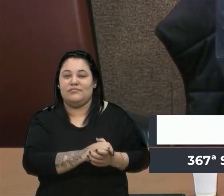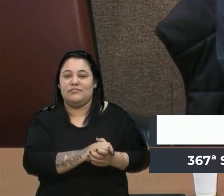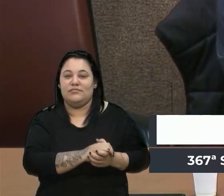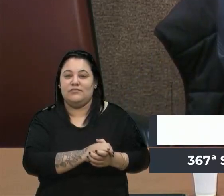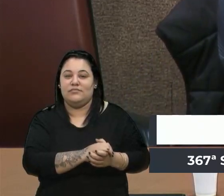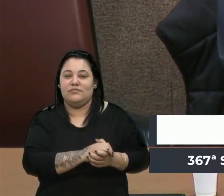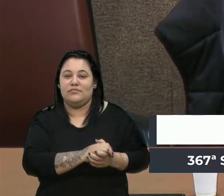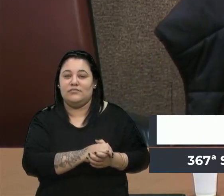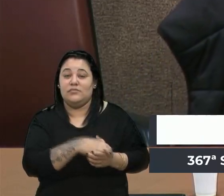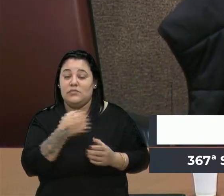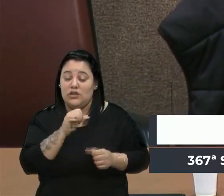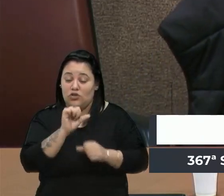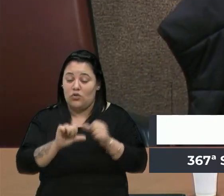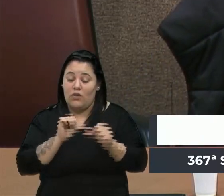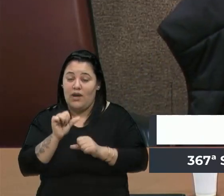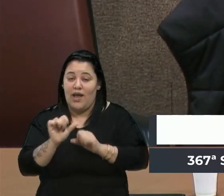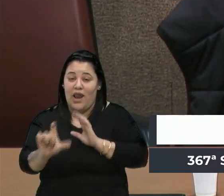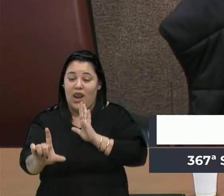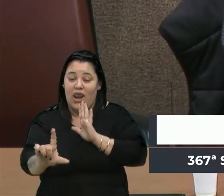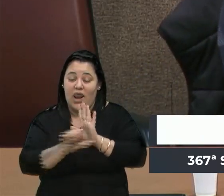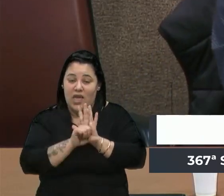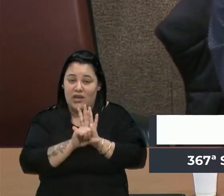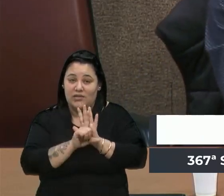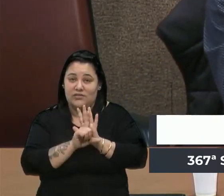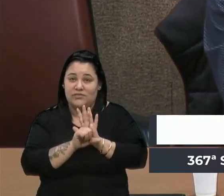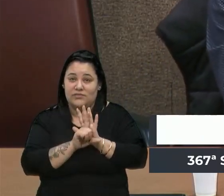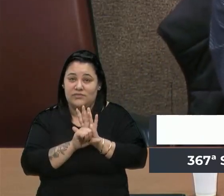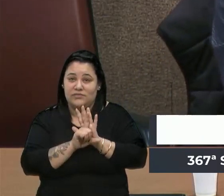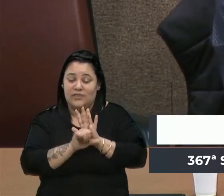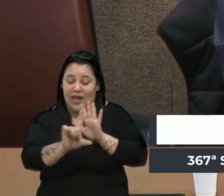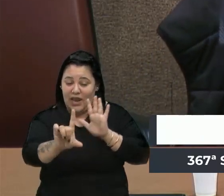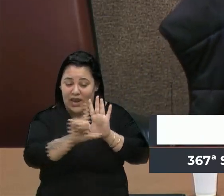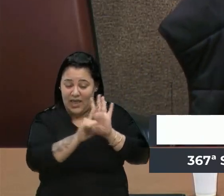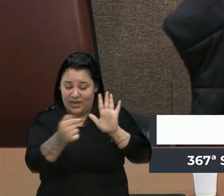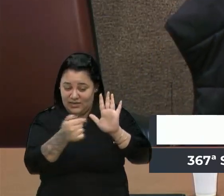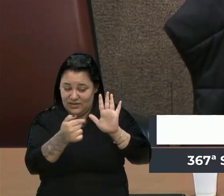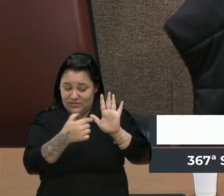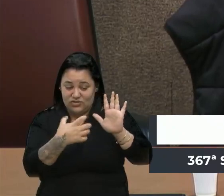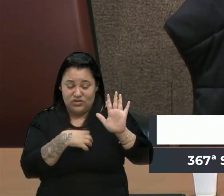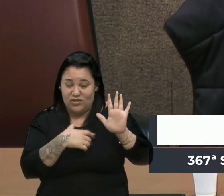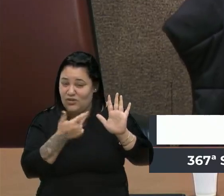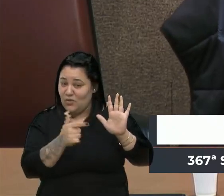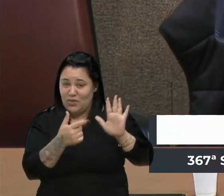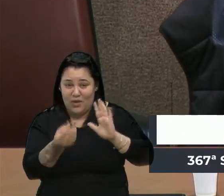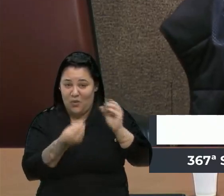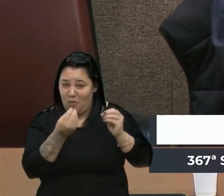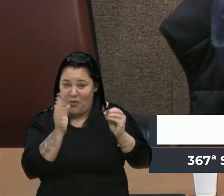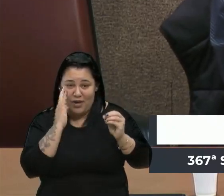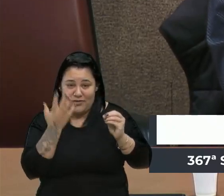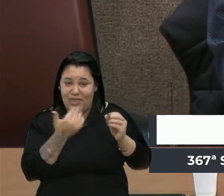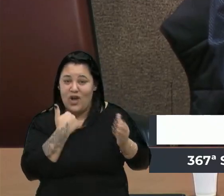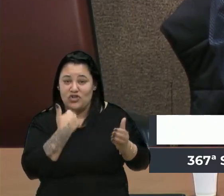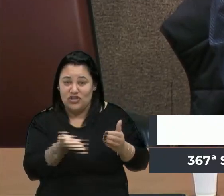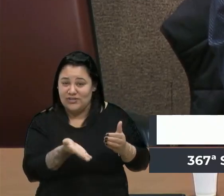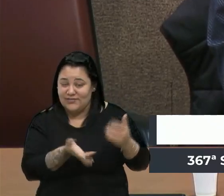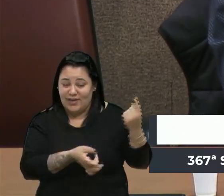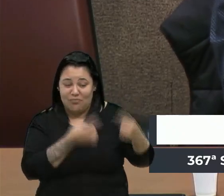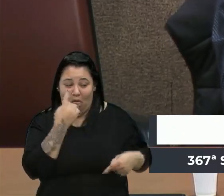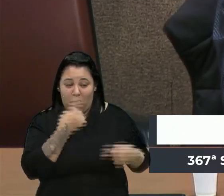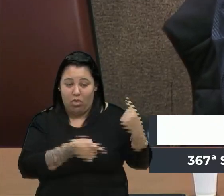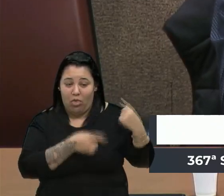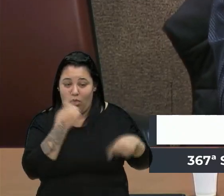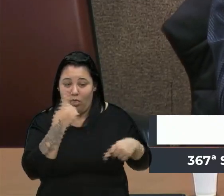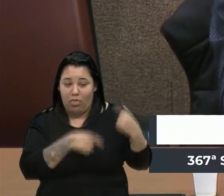que mudar a lei. A lei, do jeito que está, não tem cura, não tem o que fazer. Não adianta a gente ficar aqui discutindo.